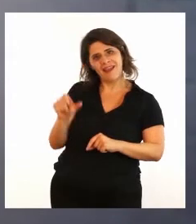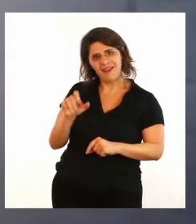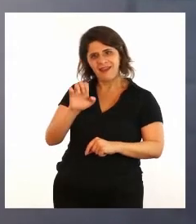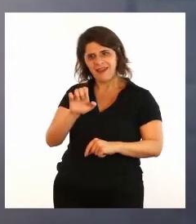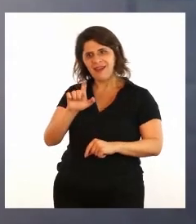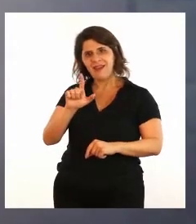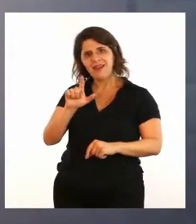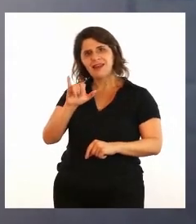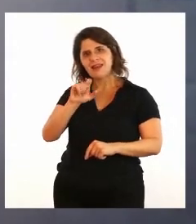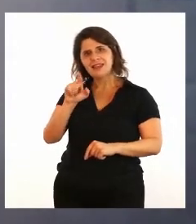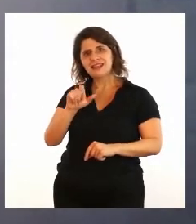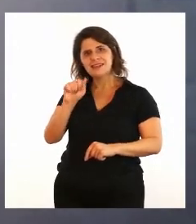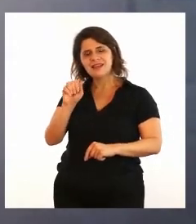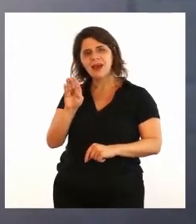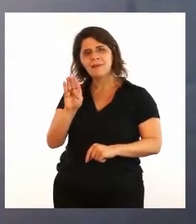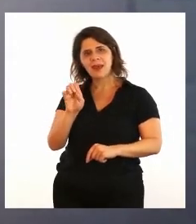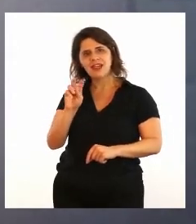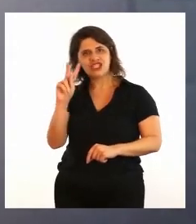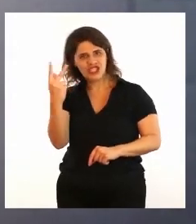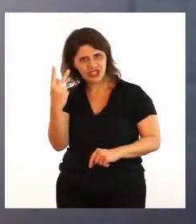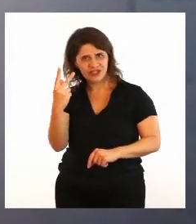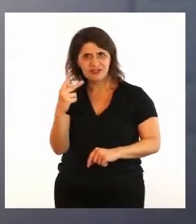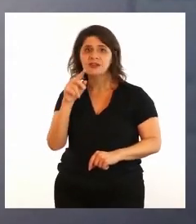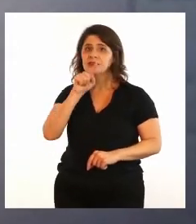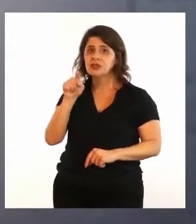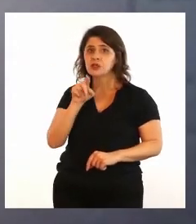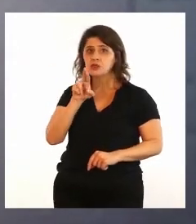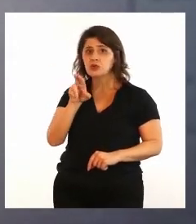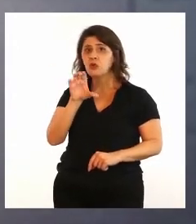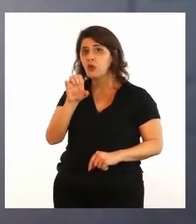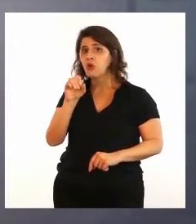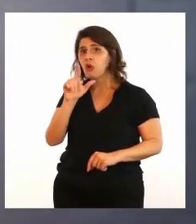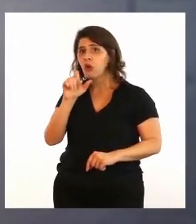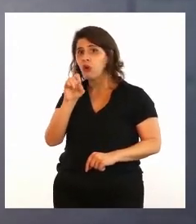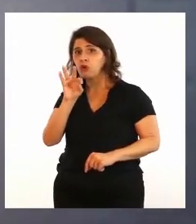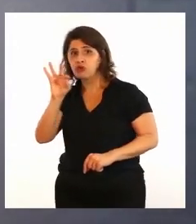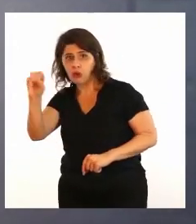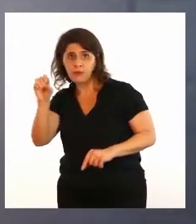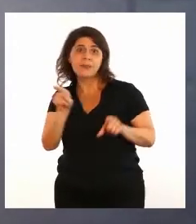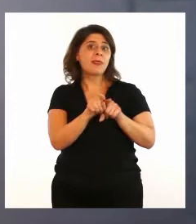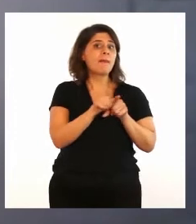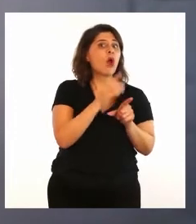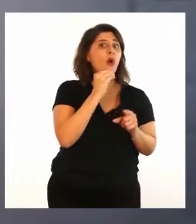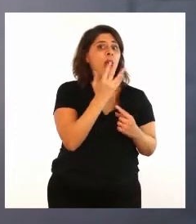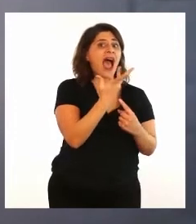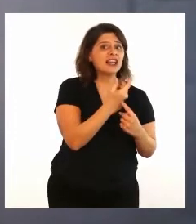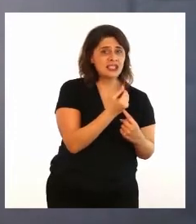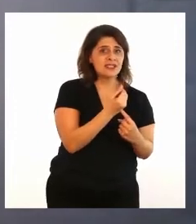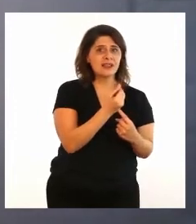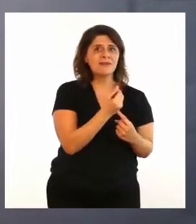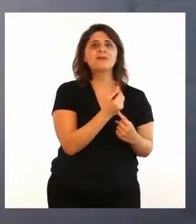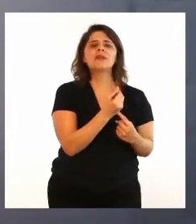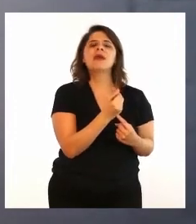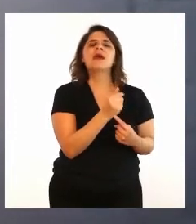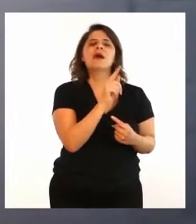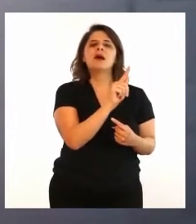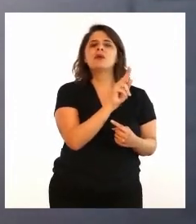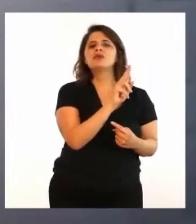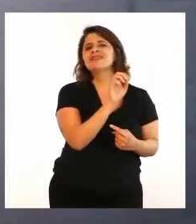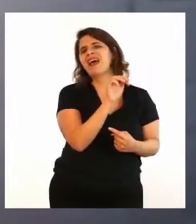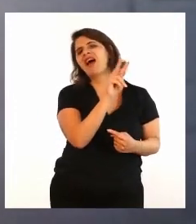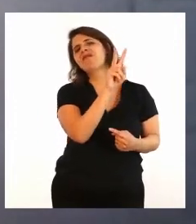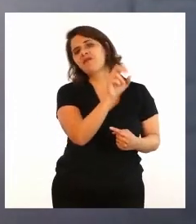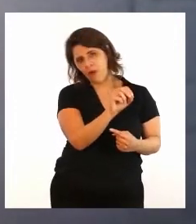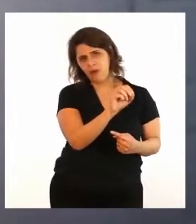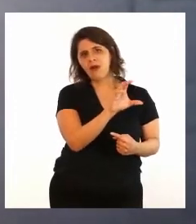Elizabeth Zucolotto e o artista indígena Gustavo Caboclo para conversar com a nossa equipe sobre a colaboração de cada